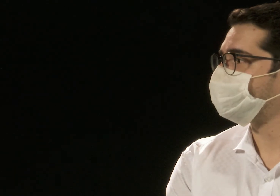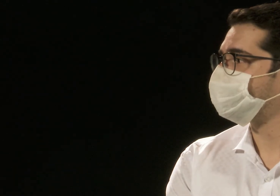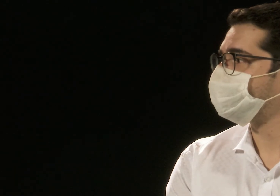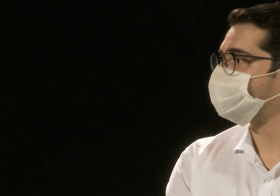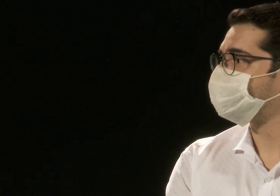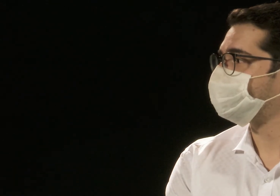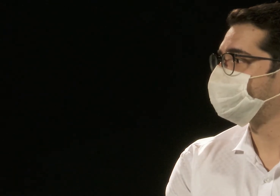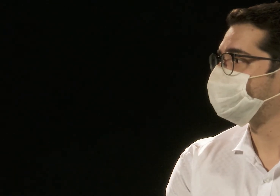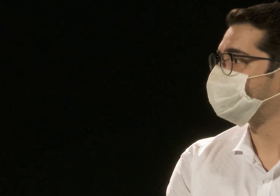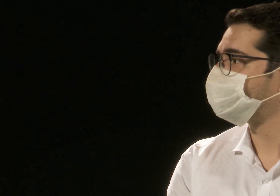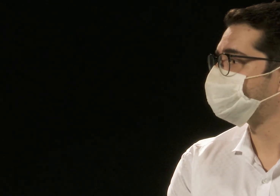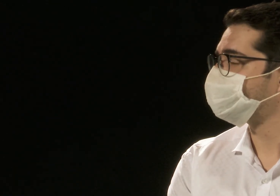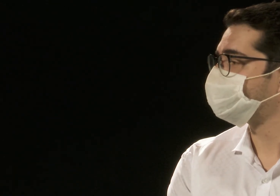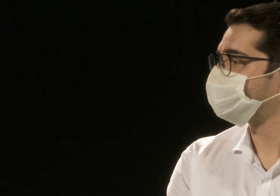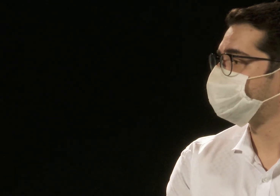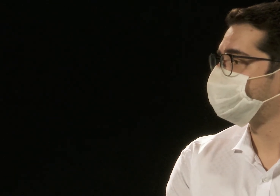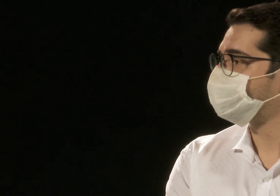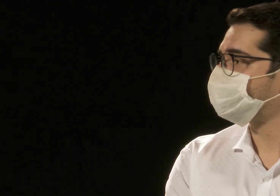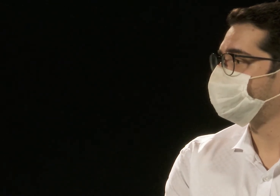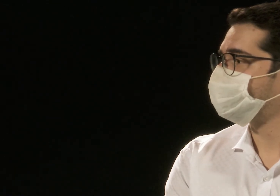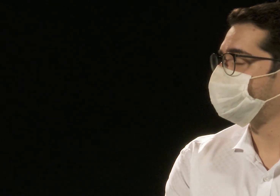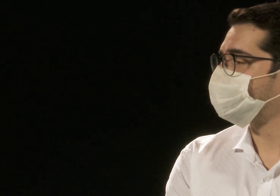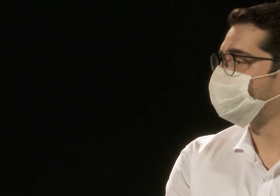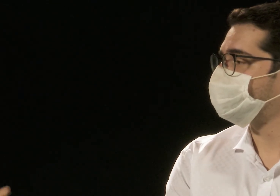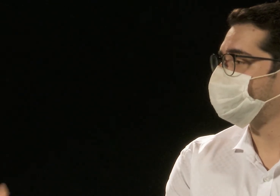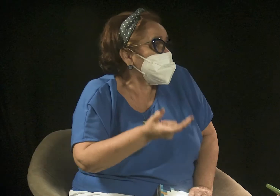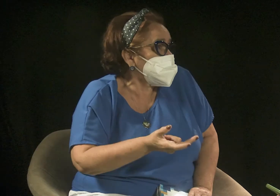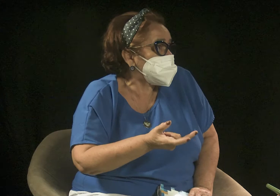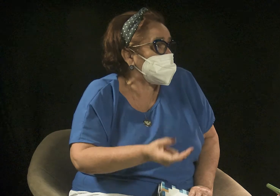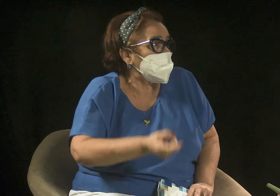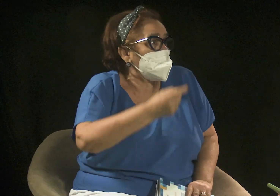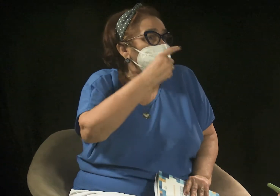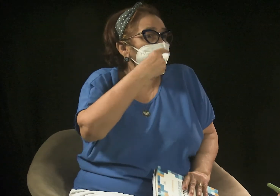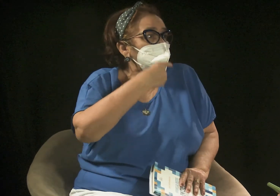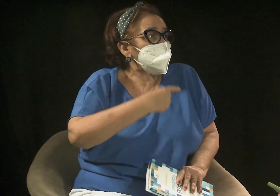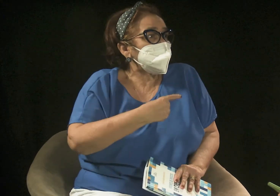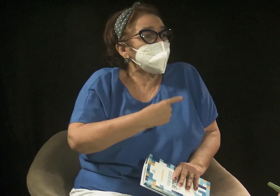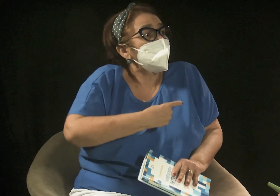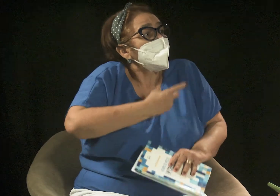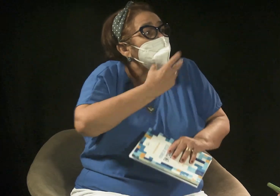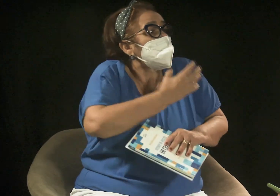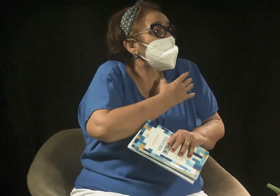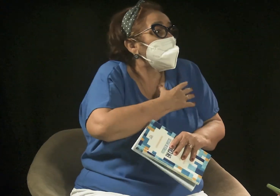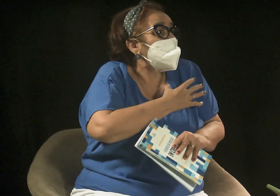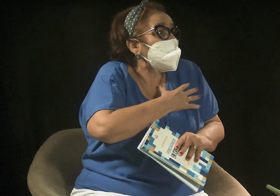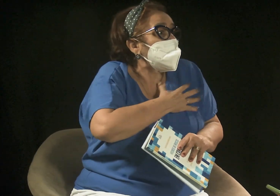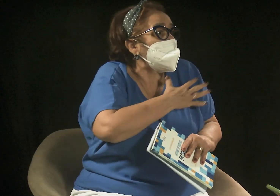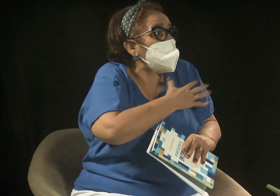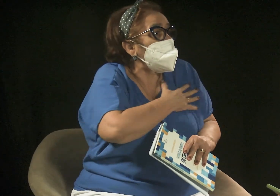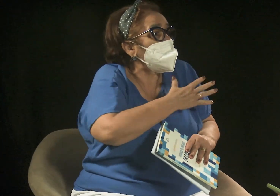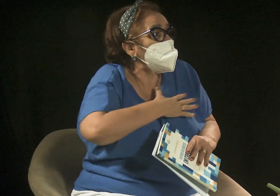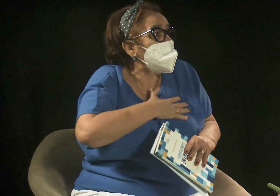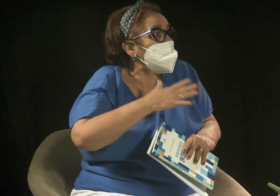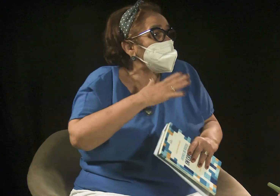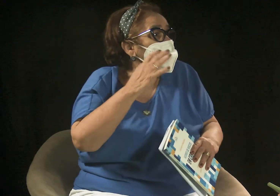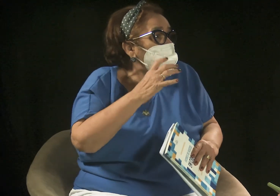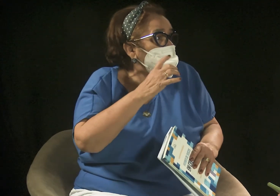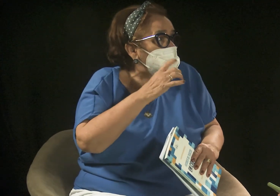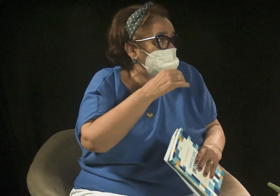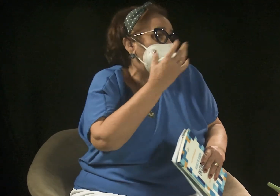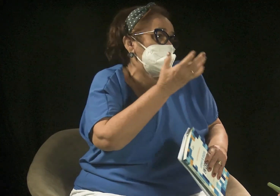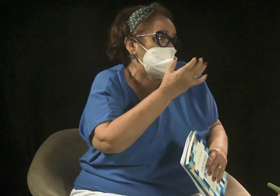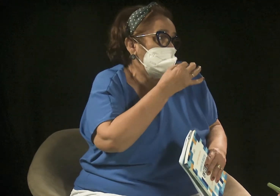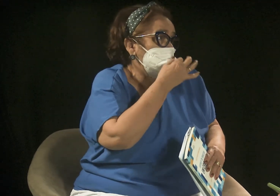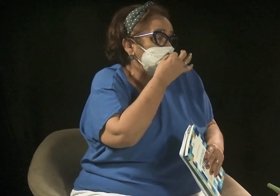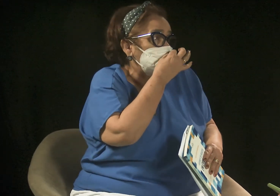sabe que eu fiquei amarrado uma tarde inteira sem beber água? Isso é denúncia. Aí uma menina disse assim, ele me agarrou, ele me